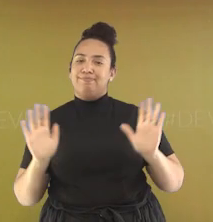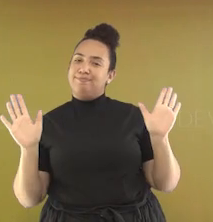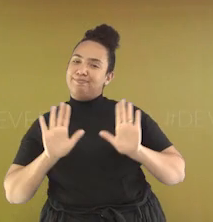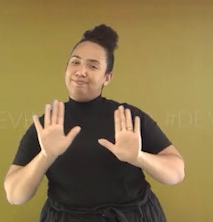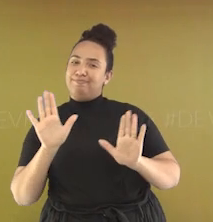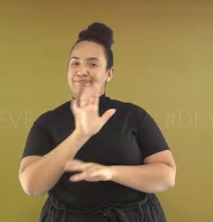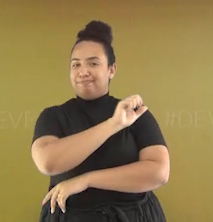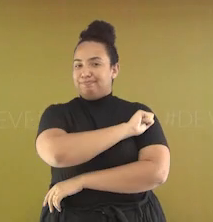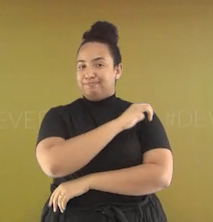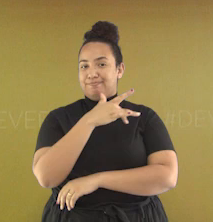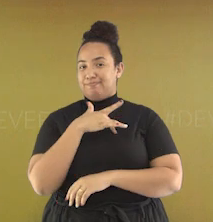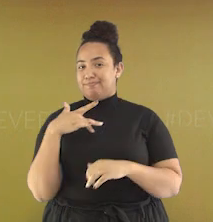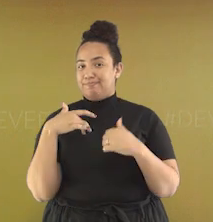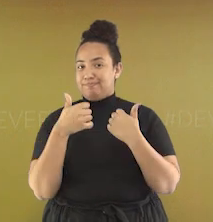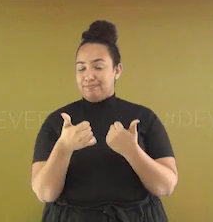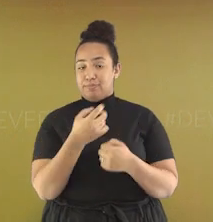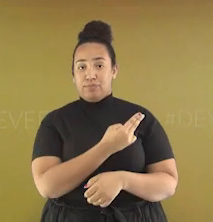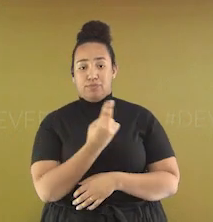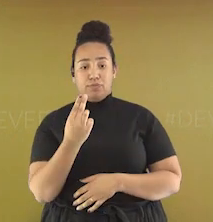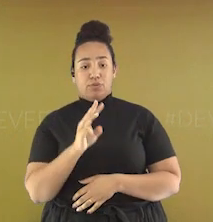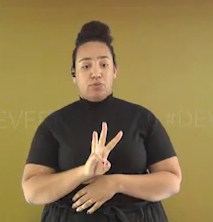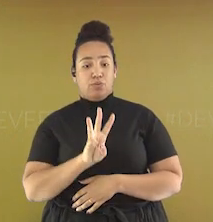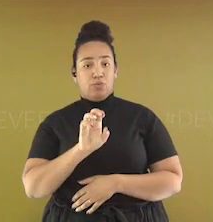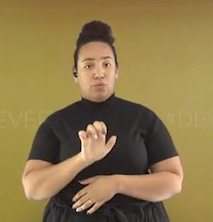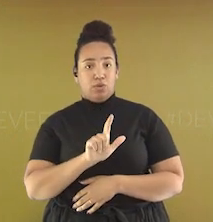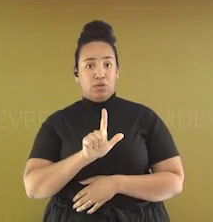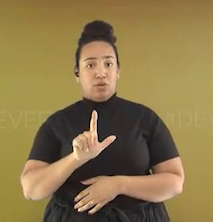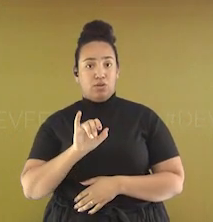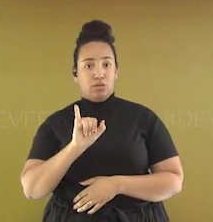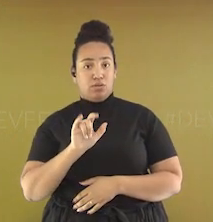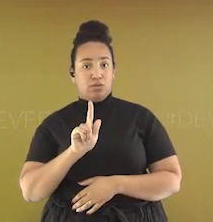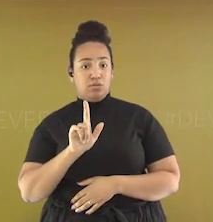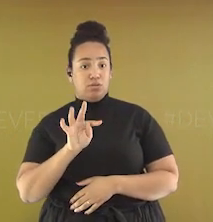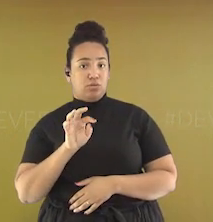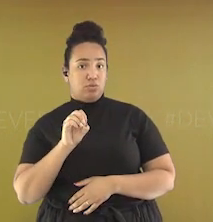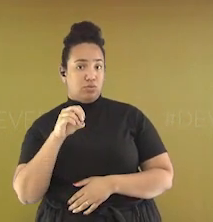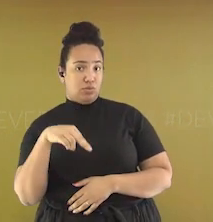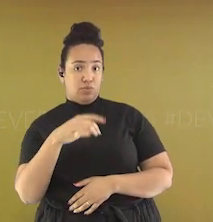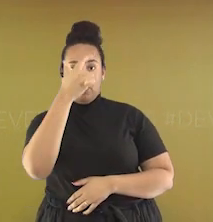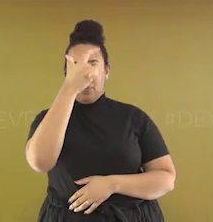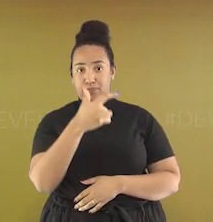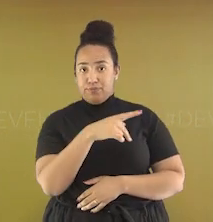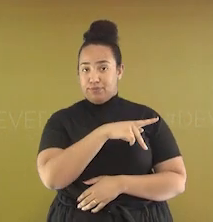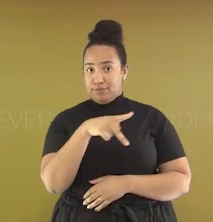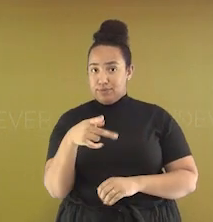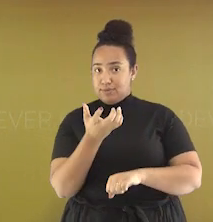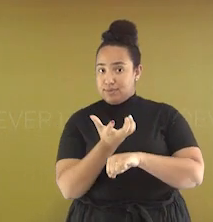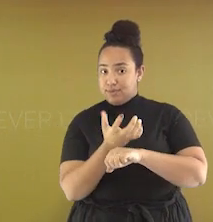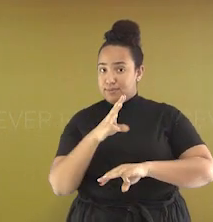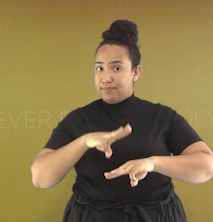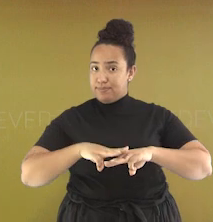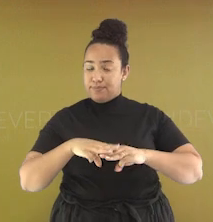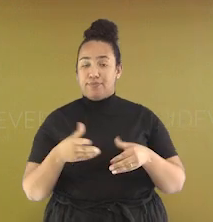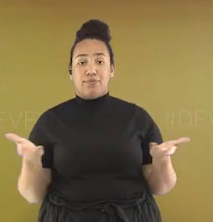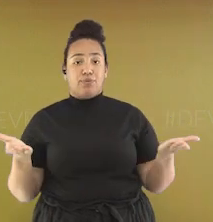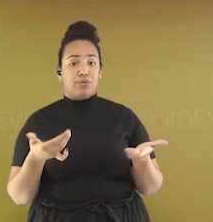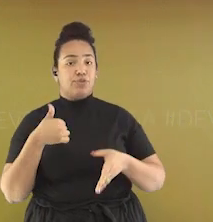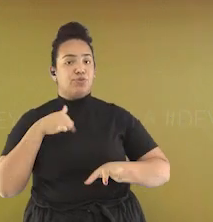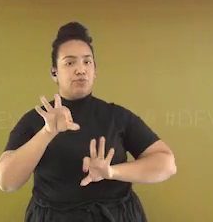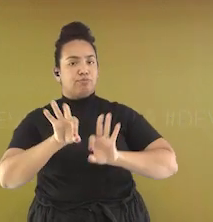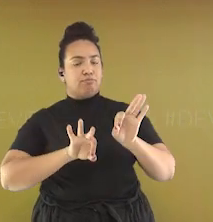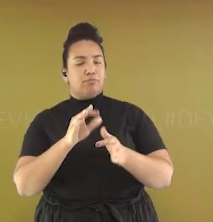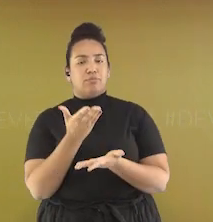Olá, estudante, tudo bem com você? Meu nome é Wellington Soriano, sou professor de matemática. Hoje preparei uma aula